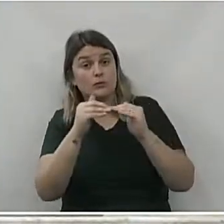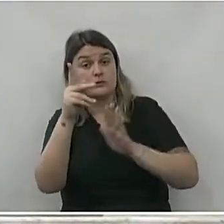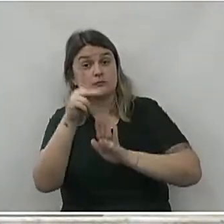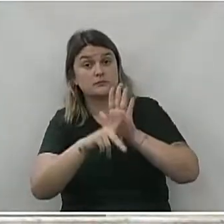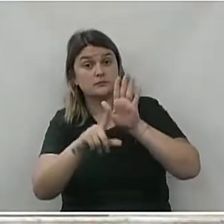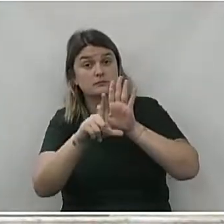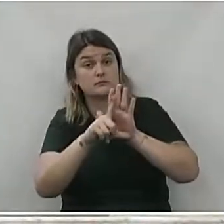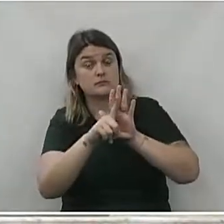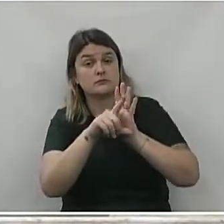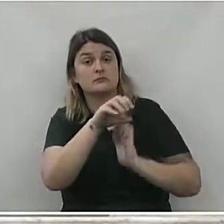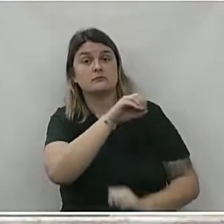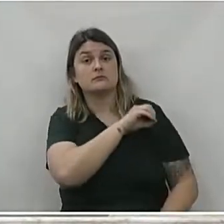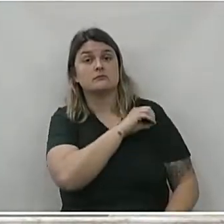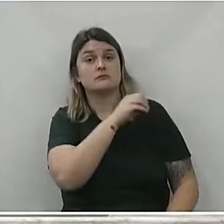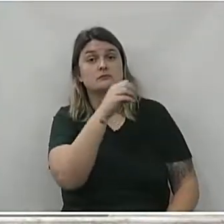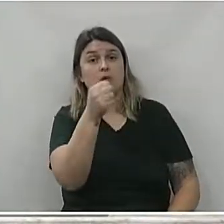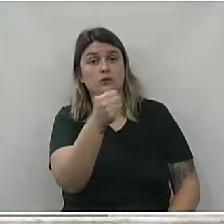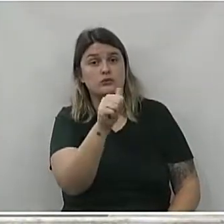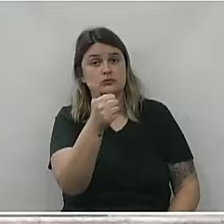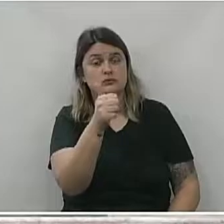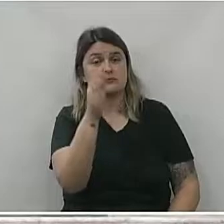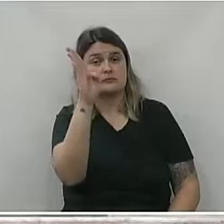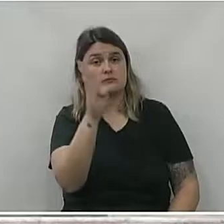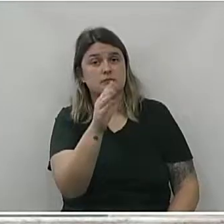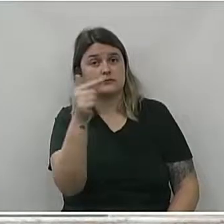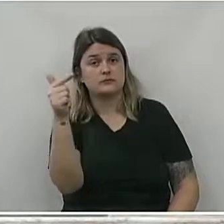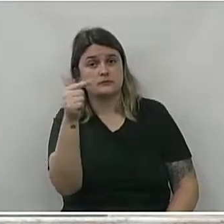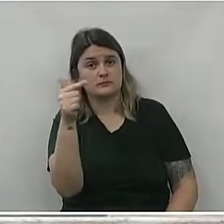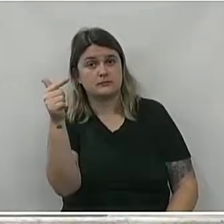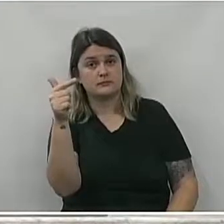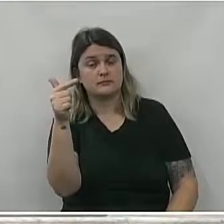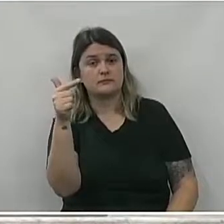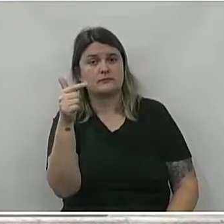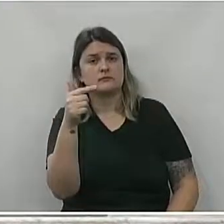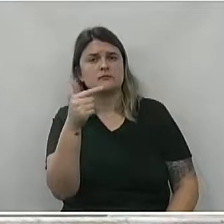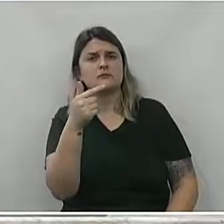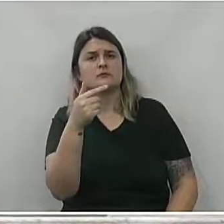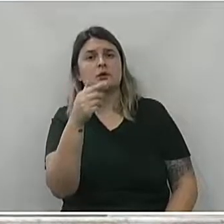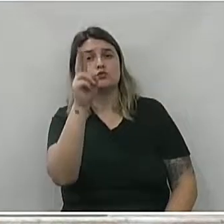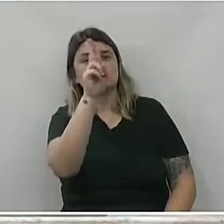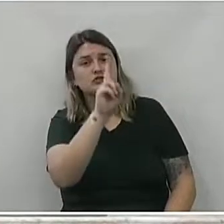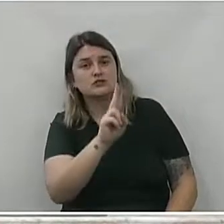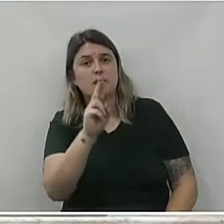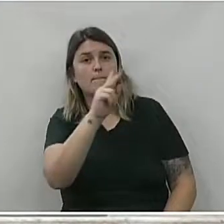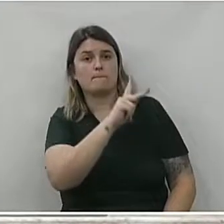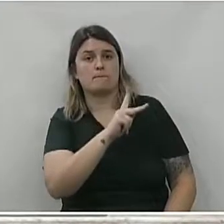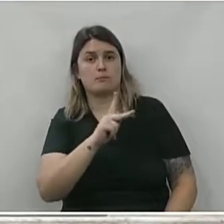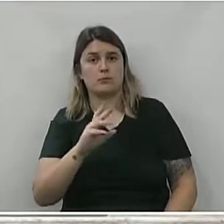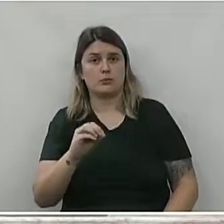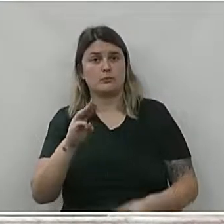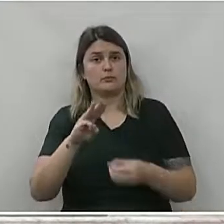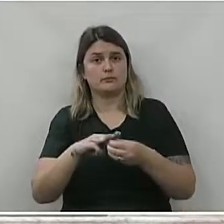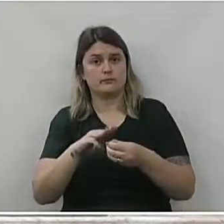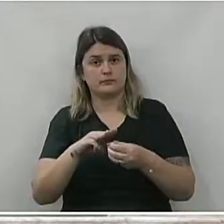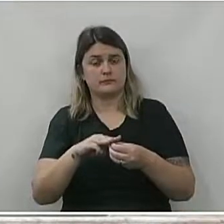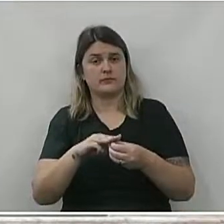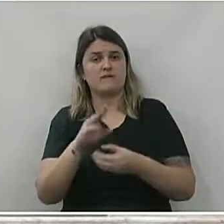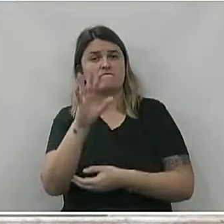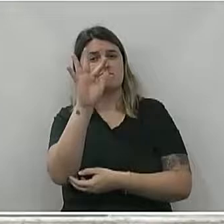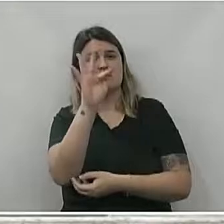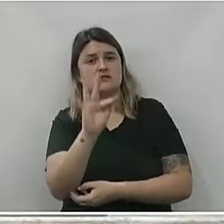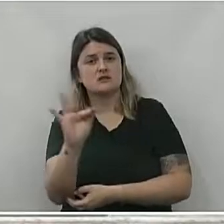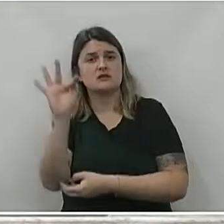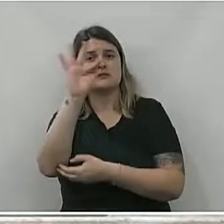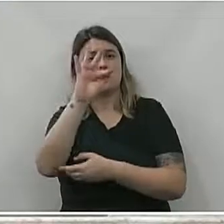ao projeto de lei ordinária de número 11 de 2022. Declara de utilidade pública municipal a